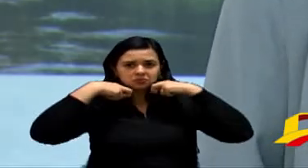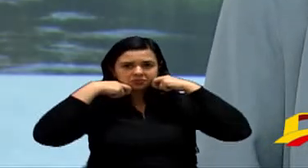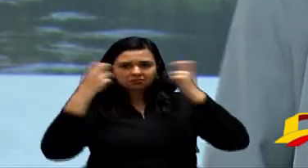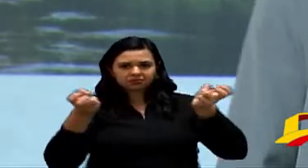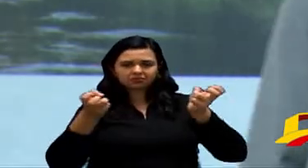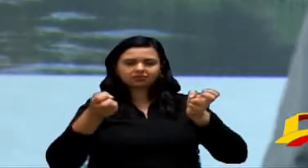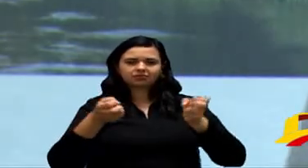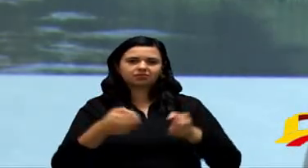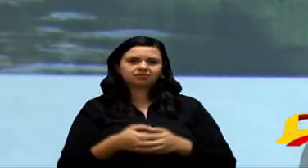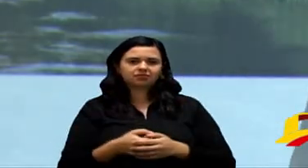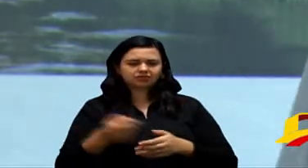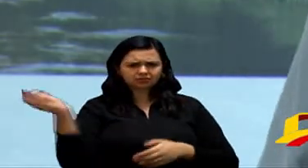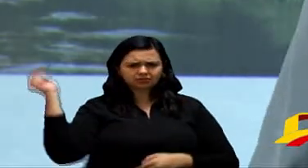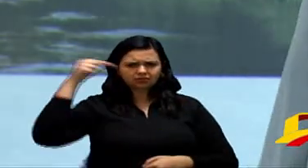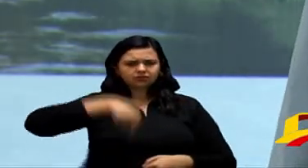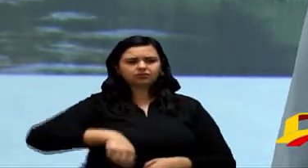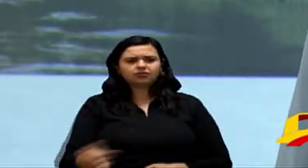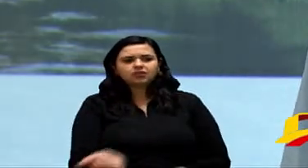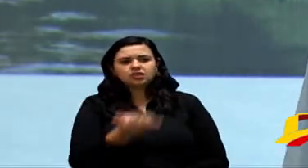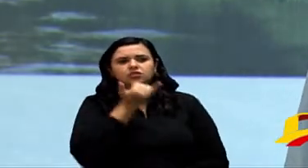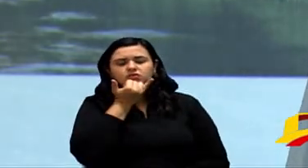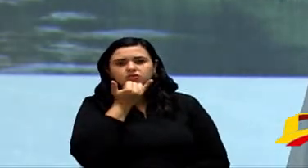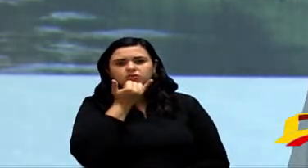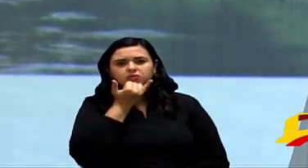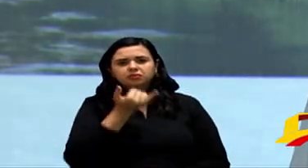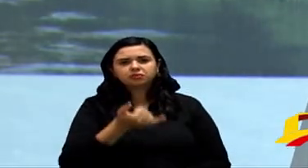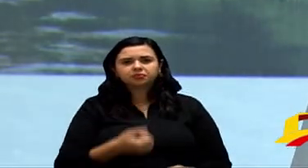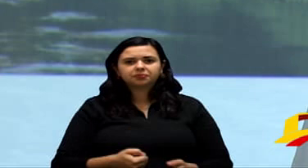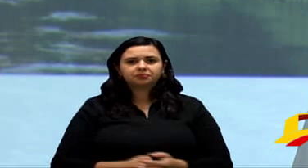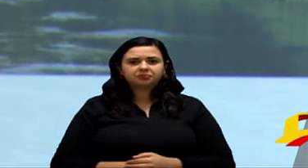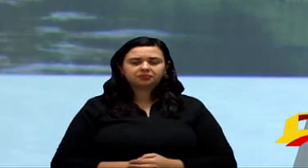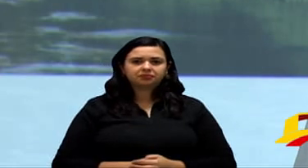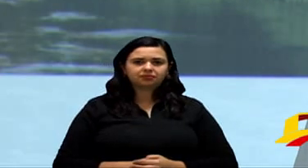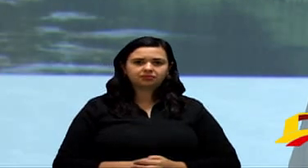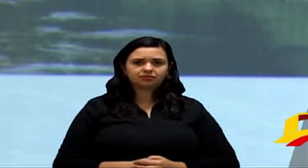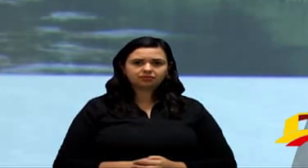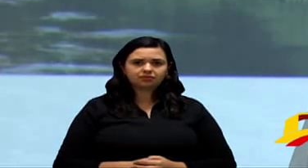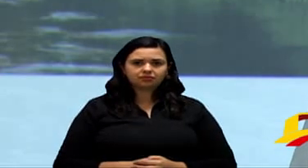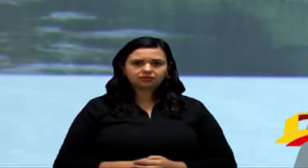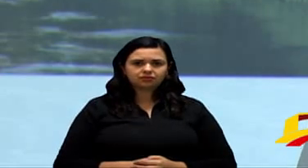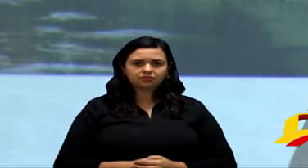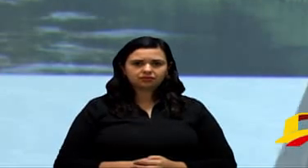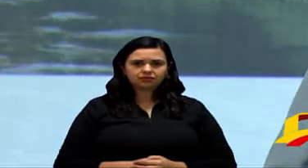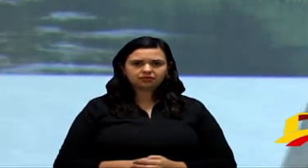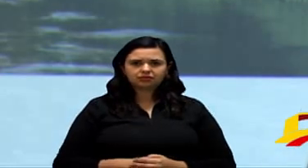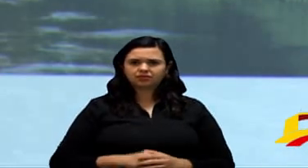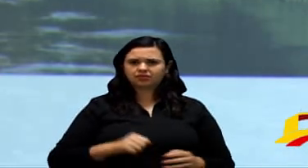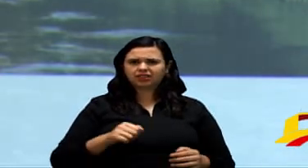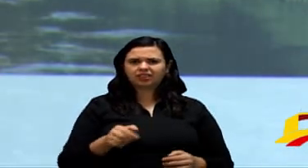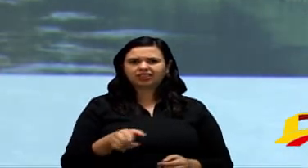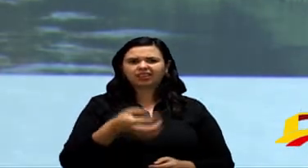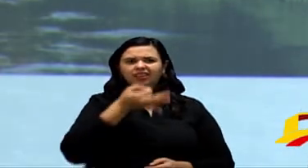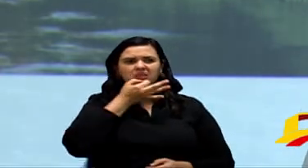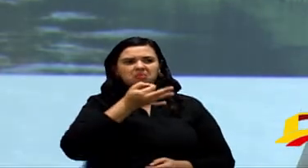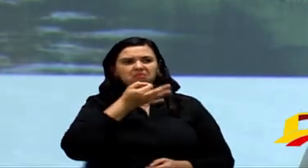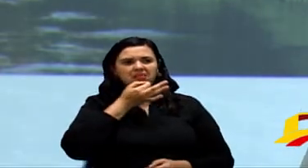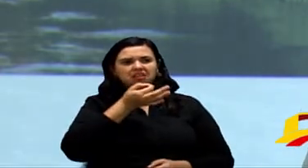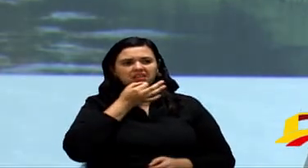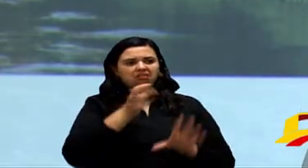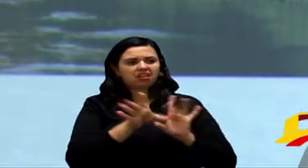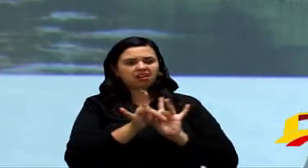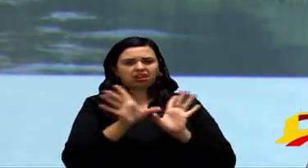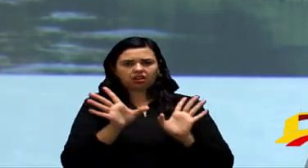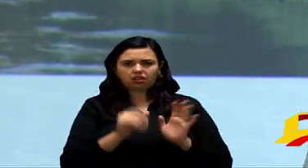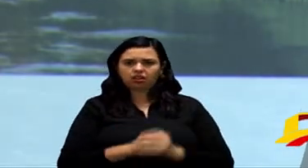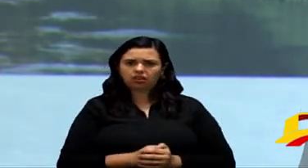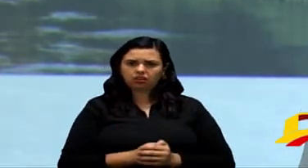para vir aqui se retratar não tem esse negócio de liberdade de expressão quando é